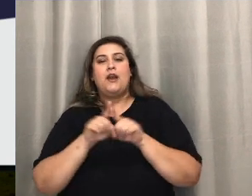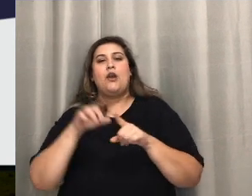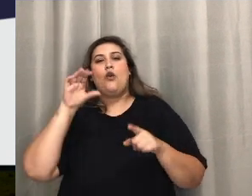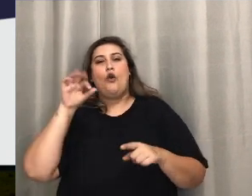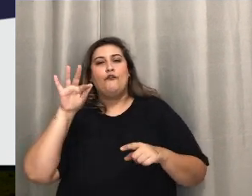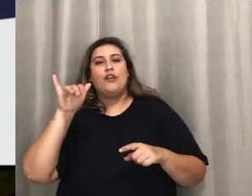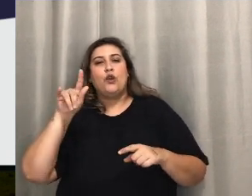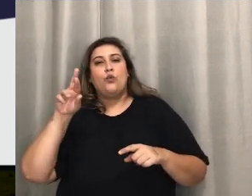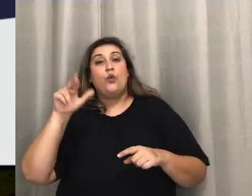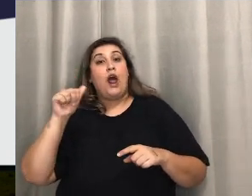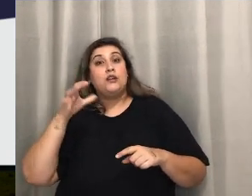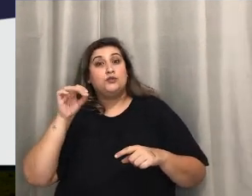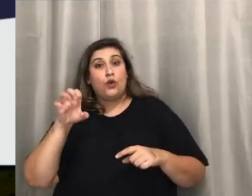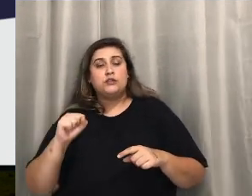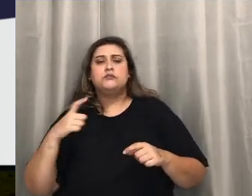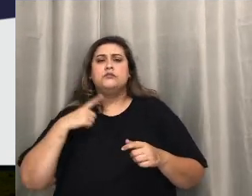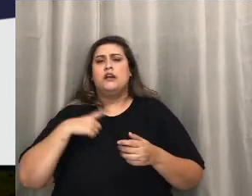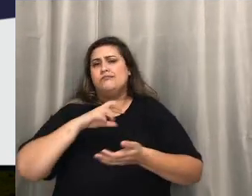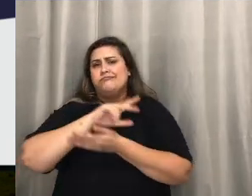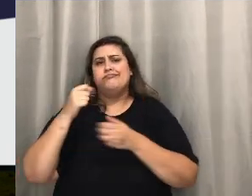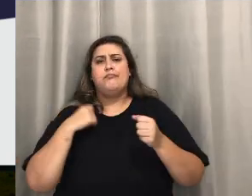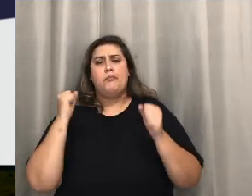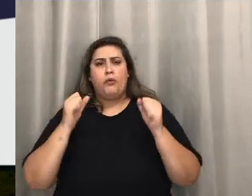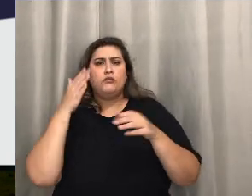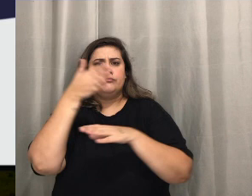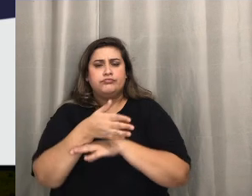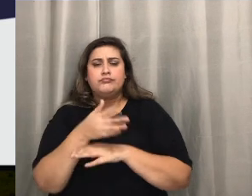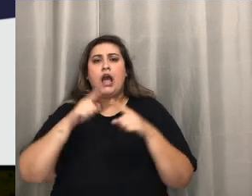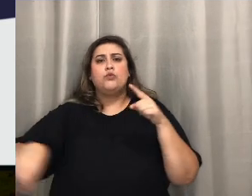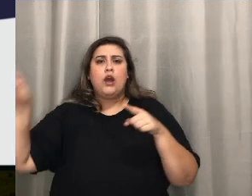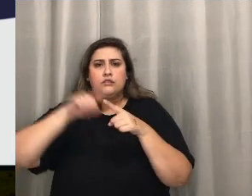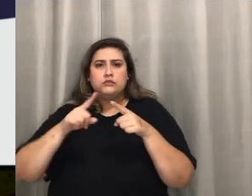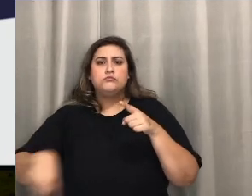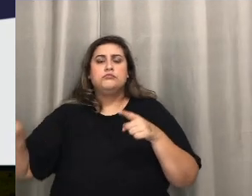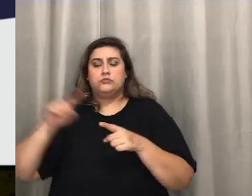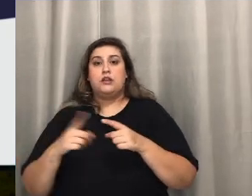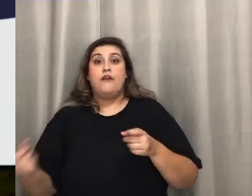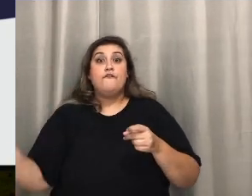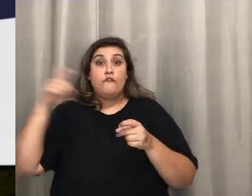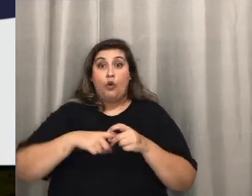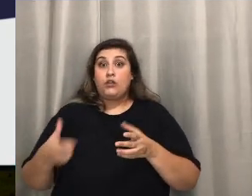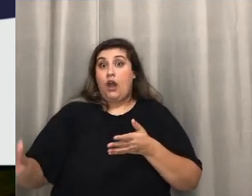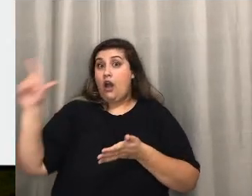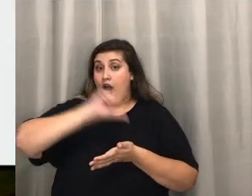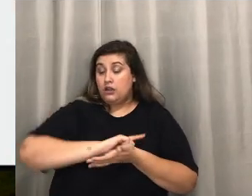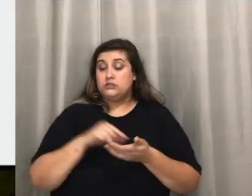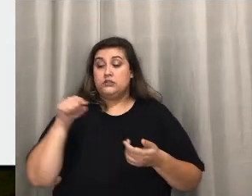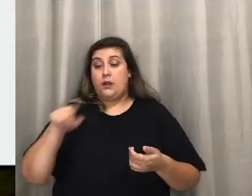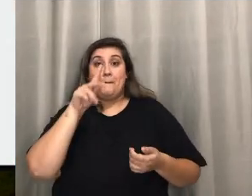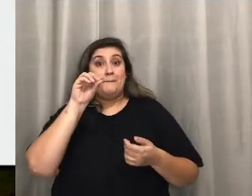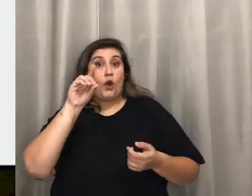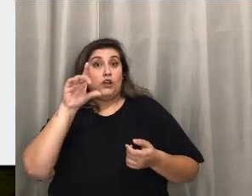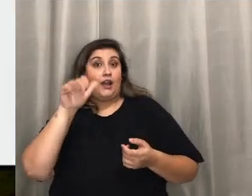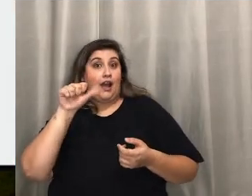Eu volto também às configurações. Então, constantemente eu posso ir atualizando. Voltando